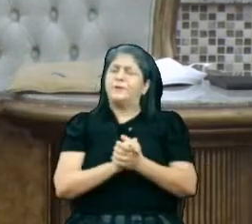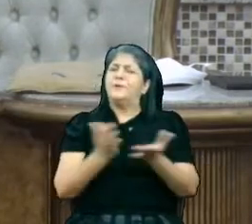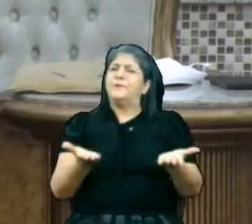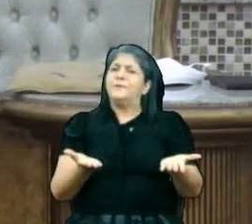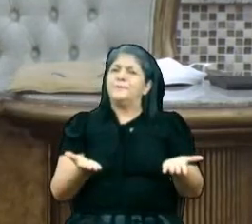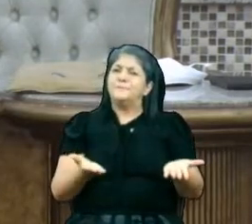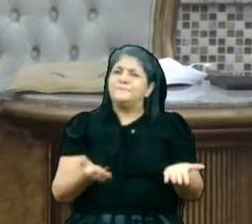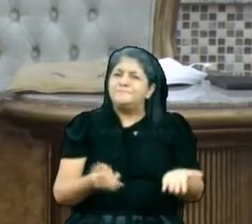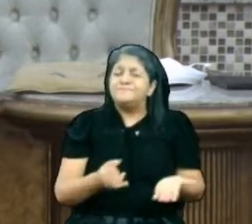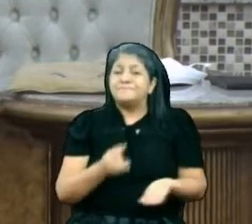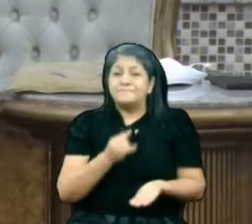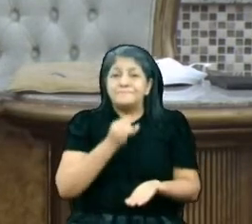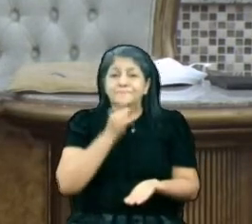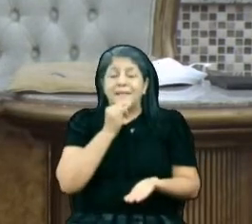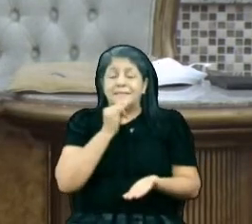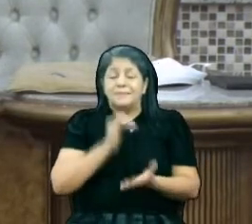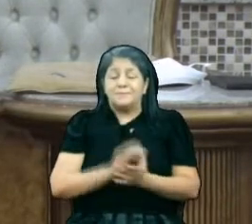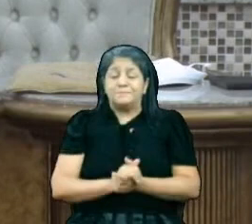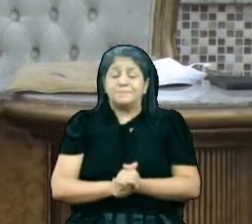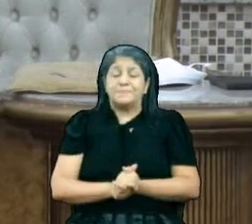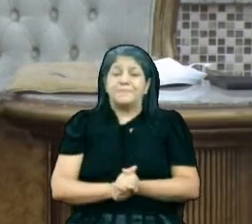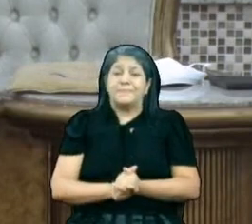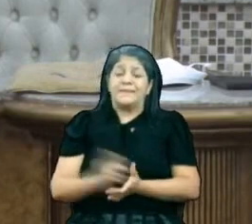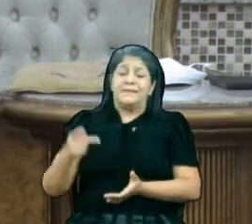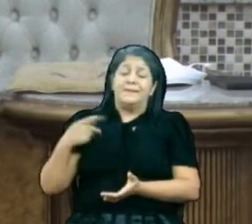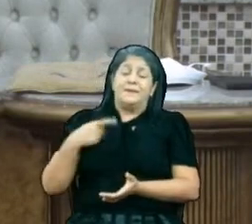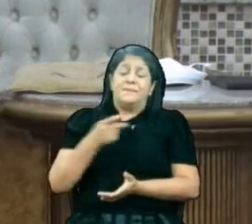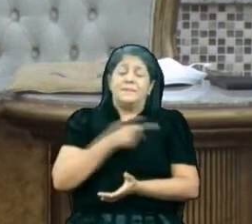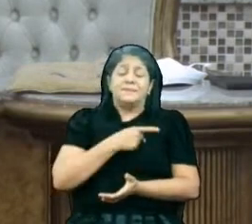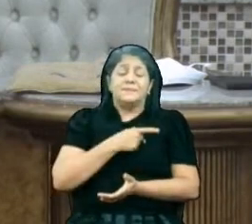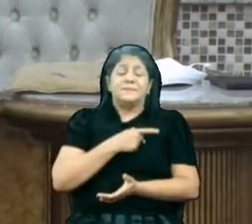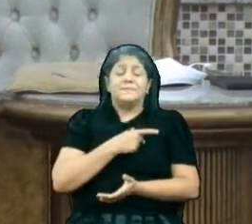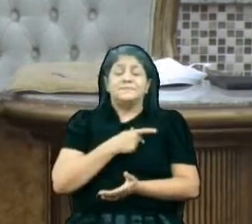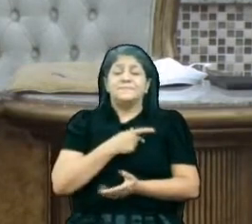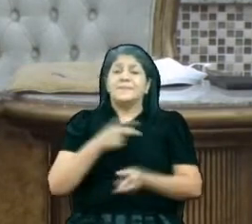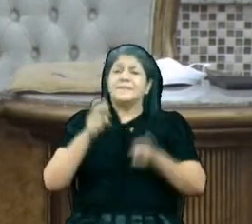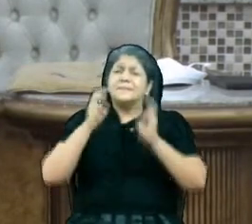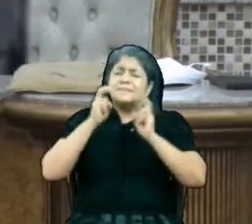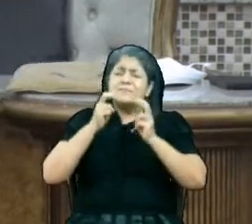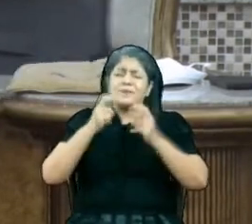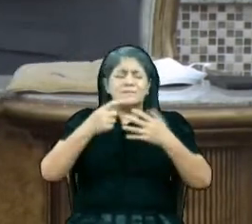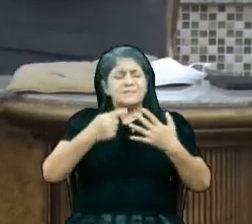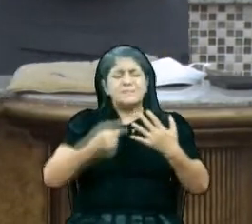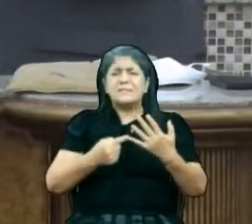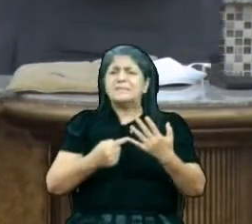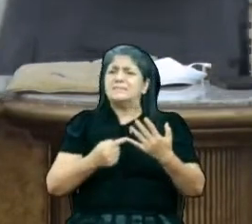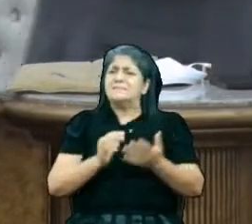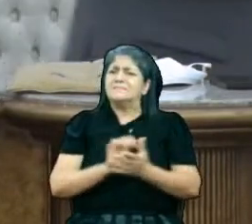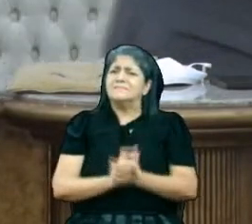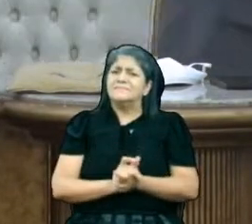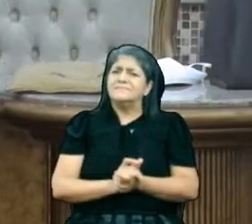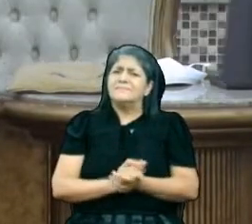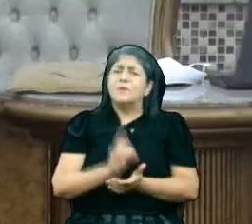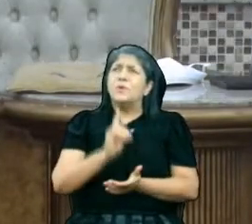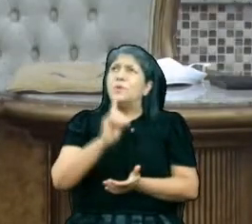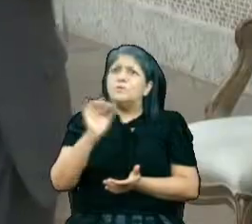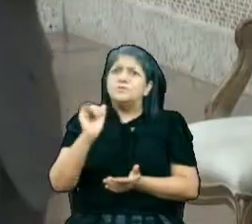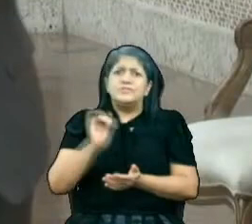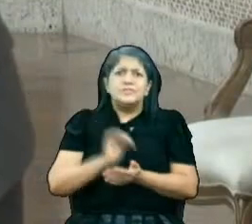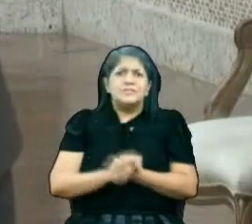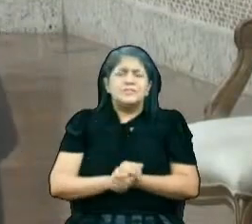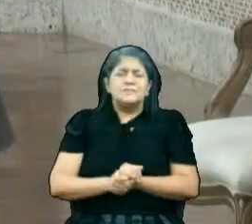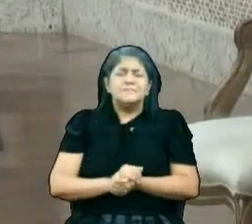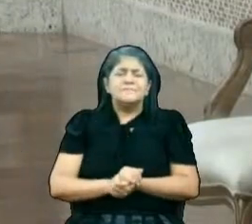chegou um filho de um pastor aqui na minha sala eu estava atendendo aqui E esse filho do pastor chegou e contou uma